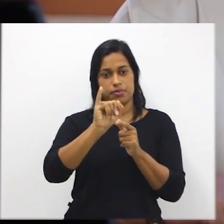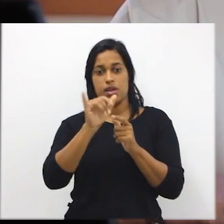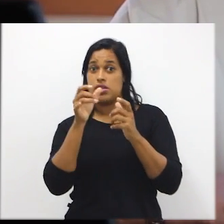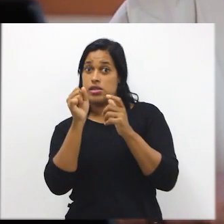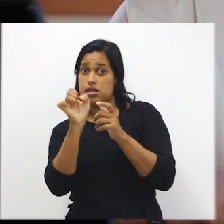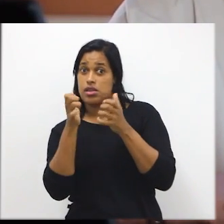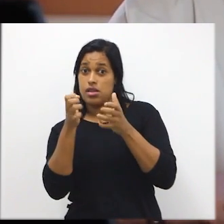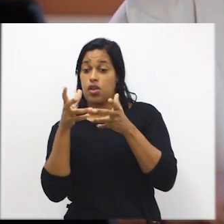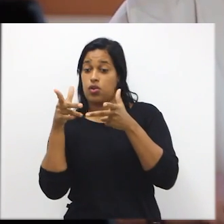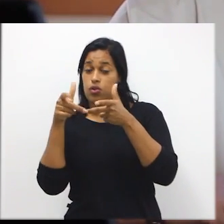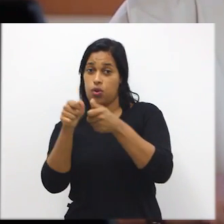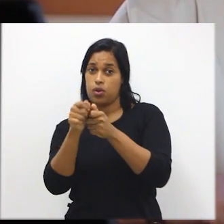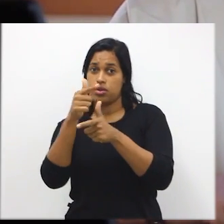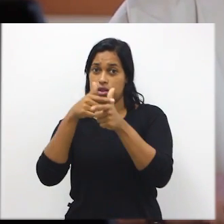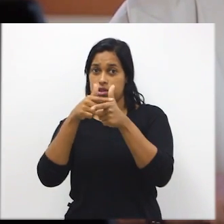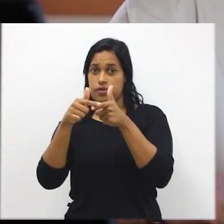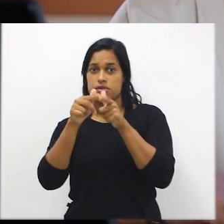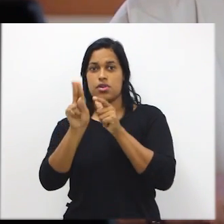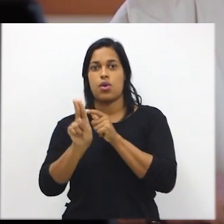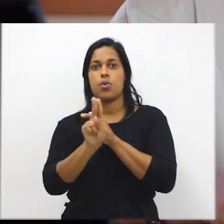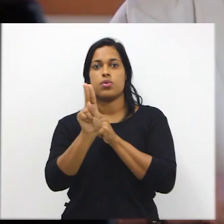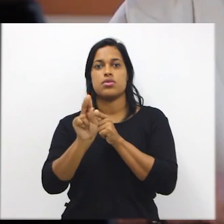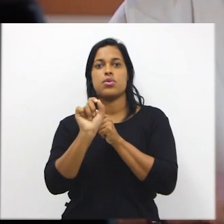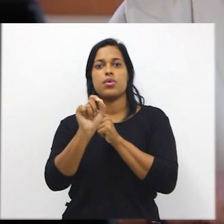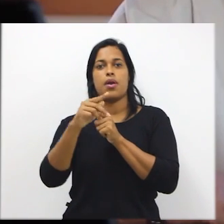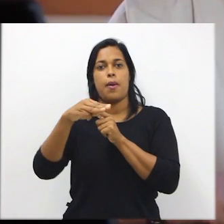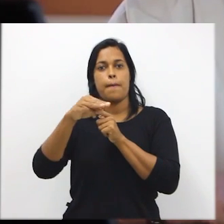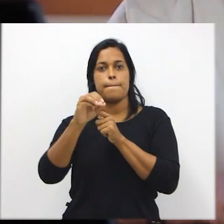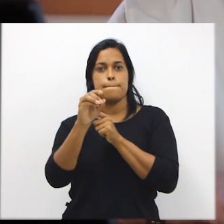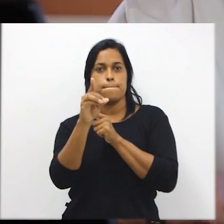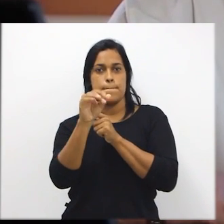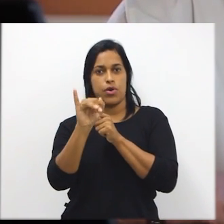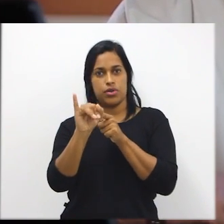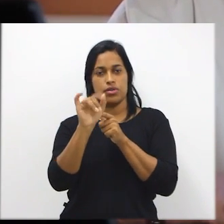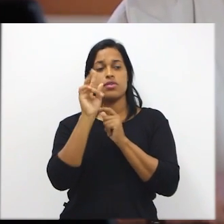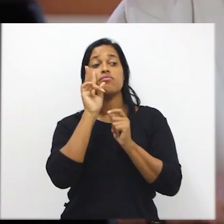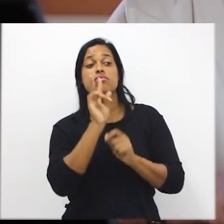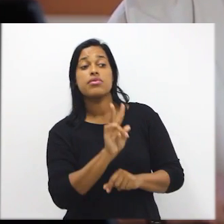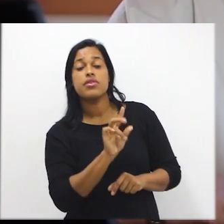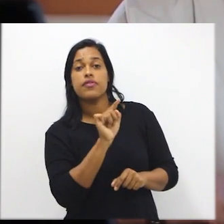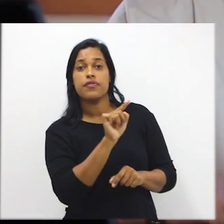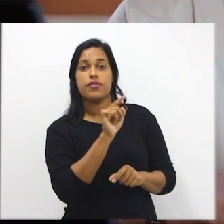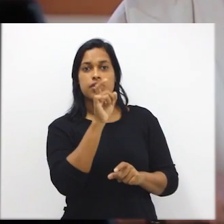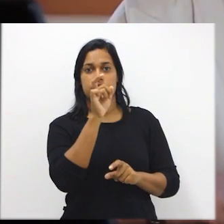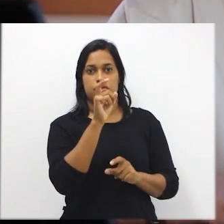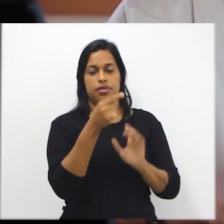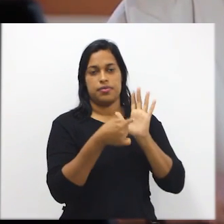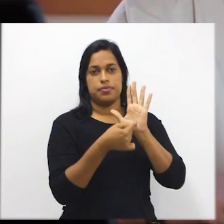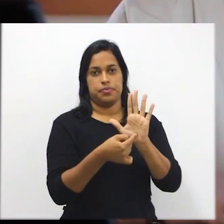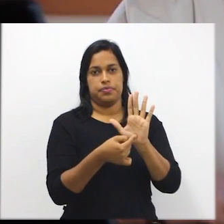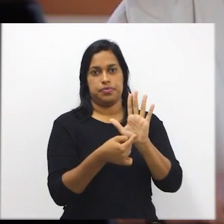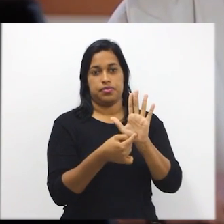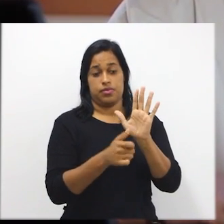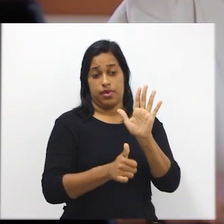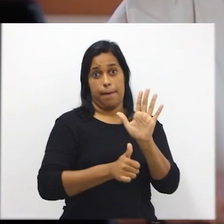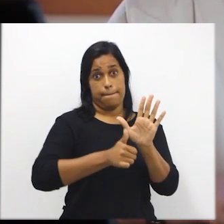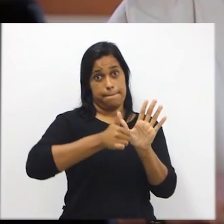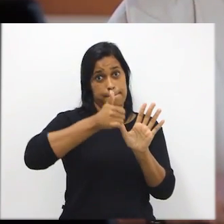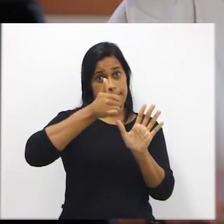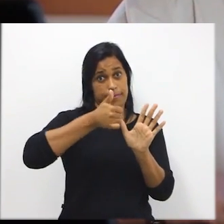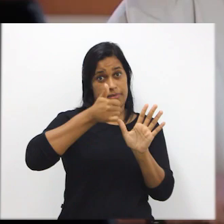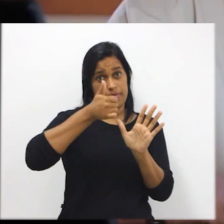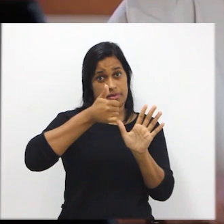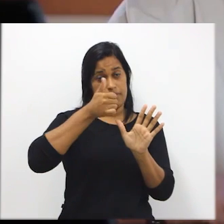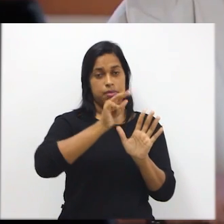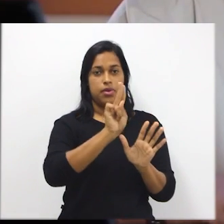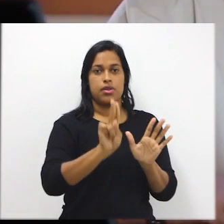divisão inteira, eu vou utilizar o operador mod. Veja estas expressões aí. Na primeira expressão,